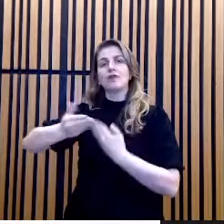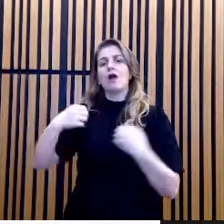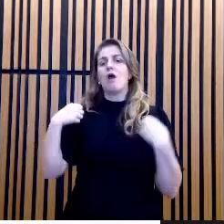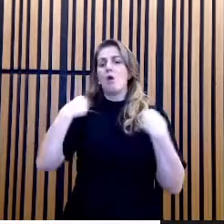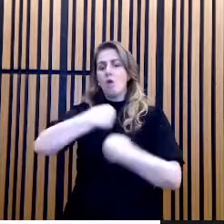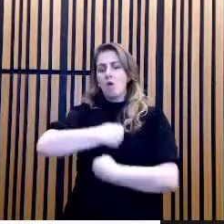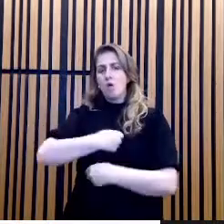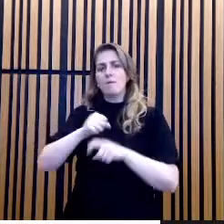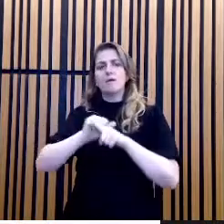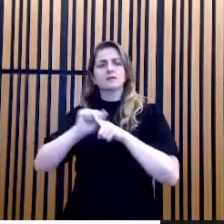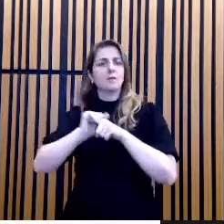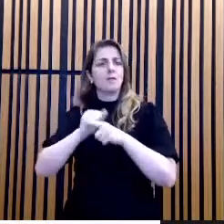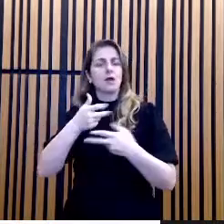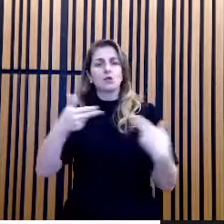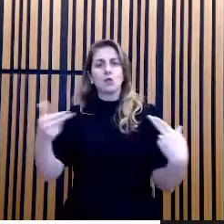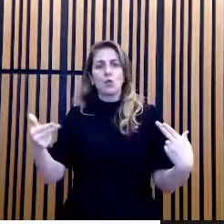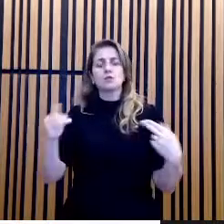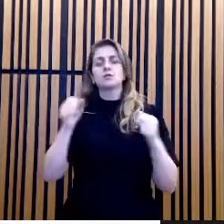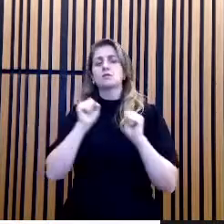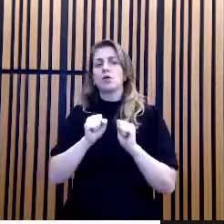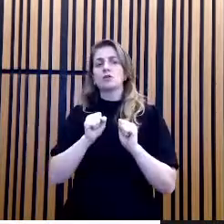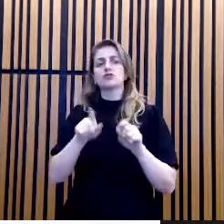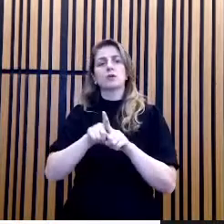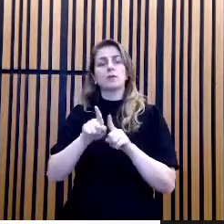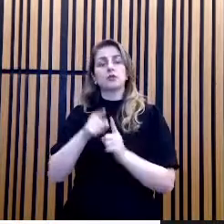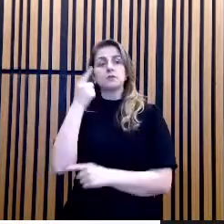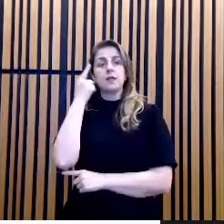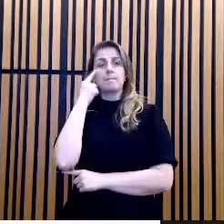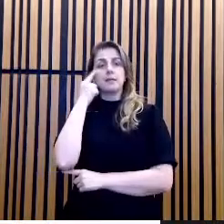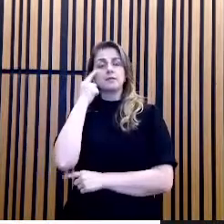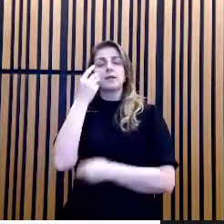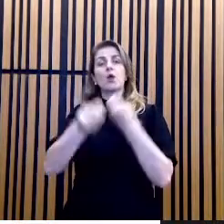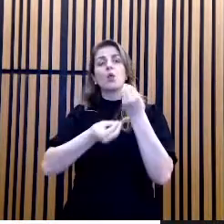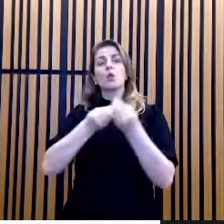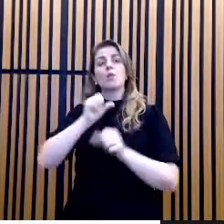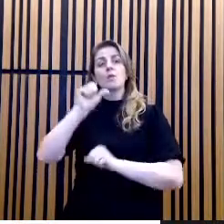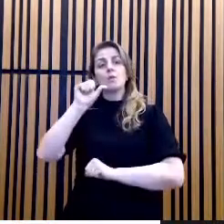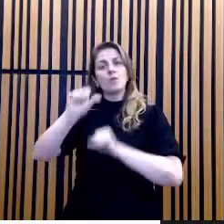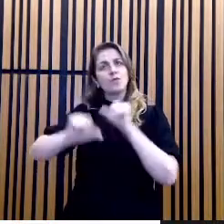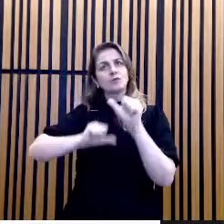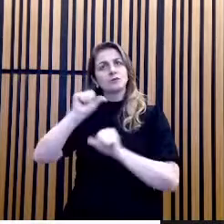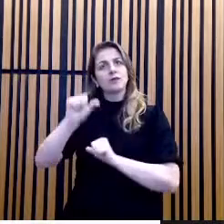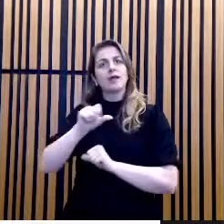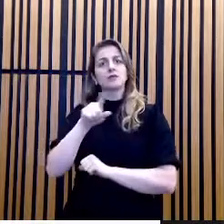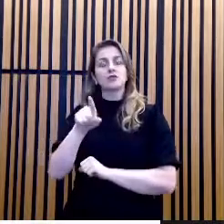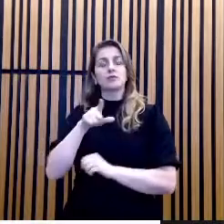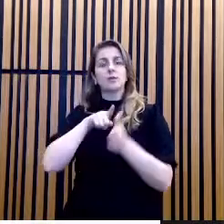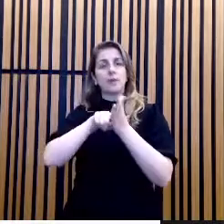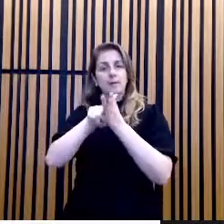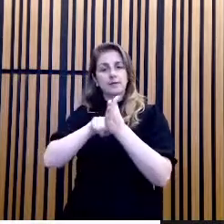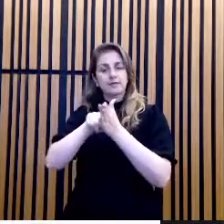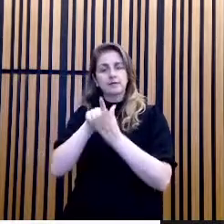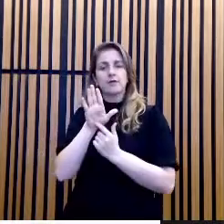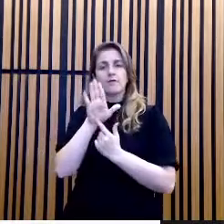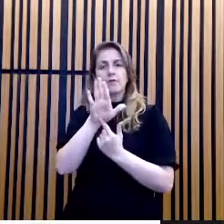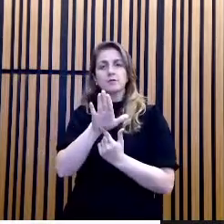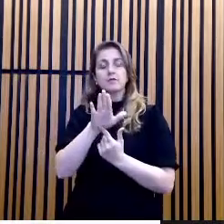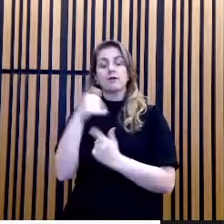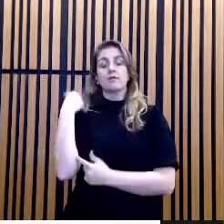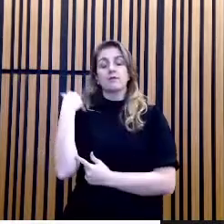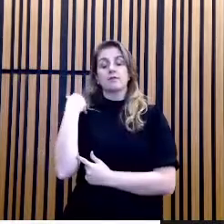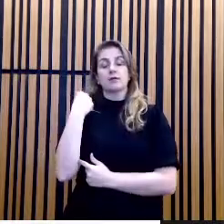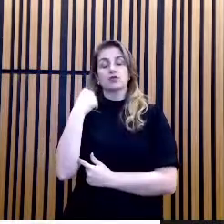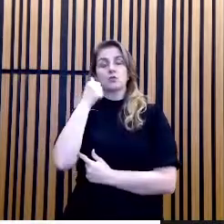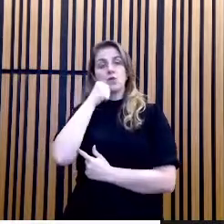seu guarda-roupa. Então, a gente tem que pensar em mudar isso. Eu vou apresentar uma pesquisa aqui com mulheres de